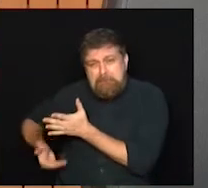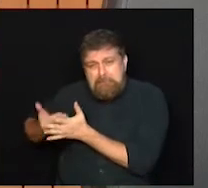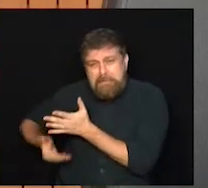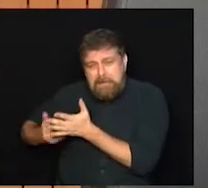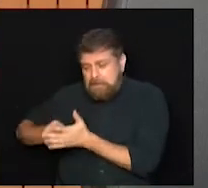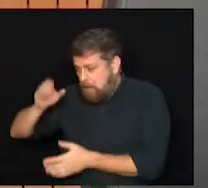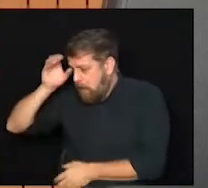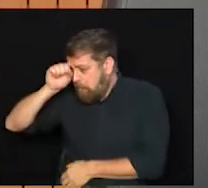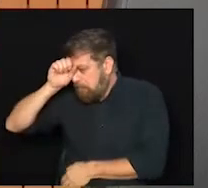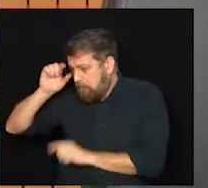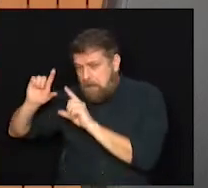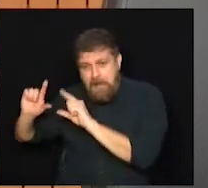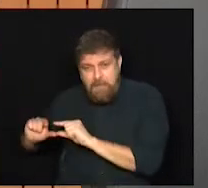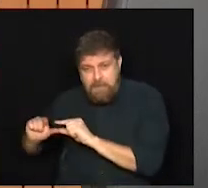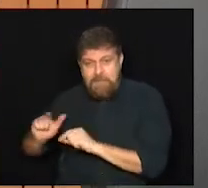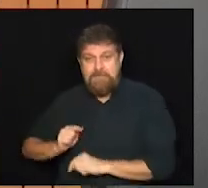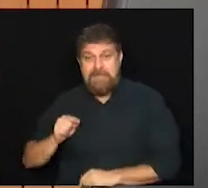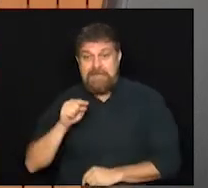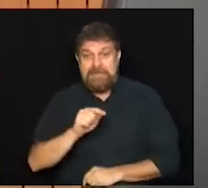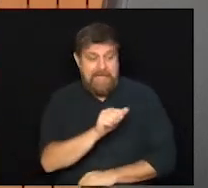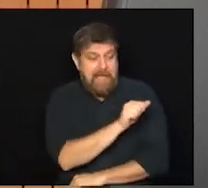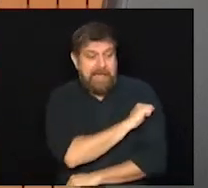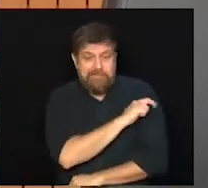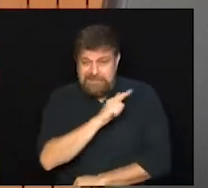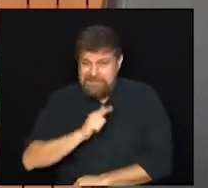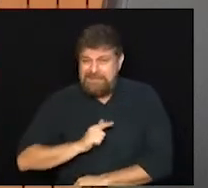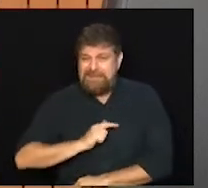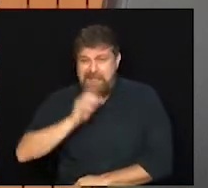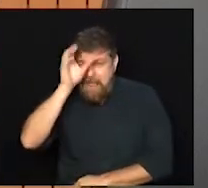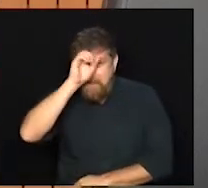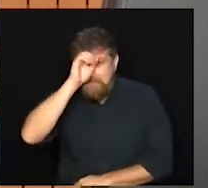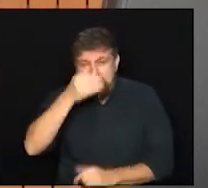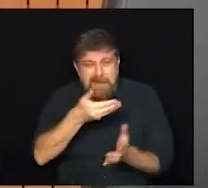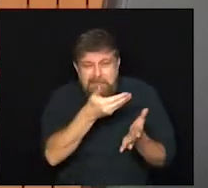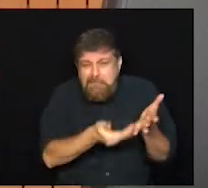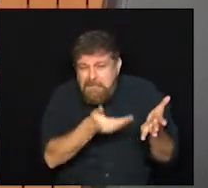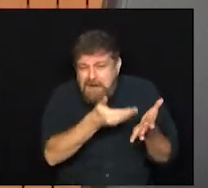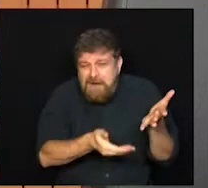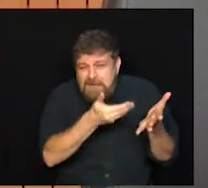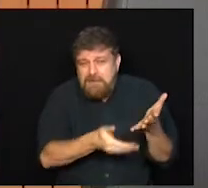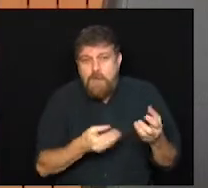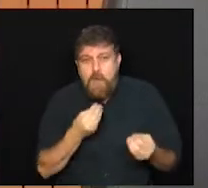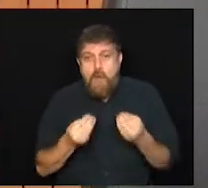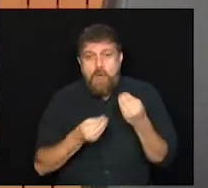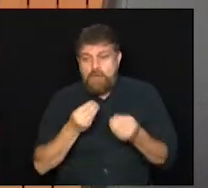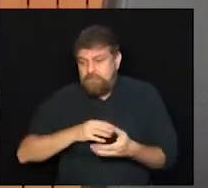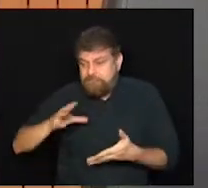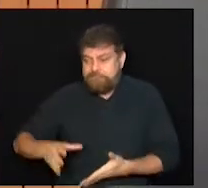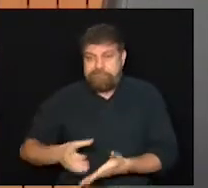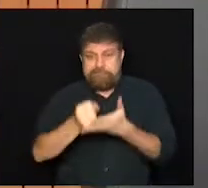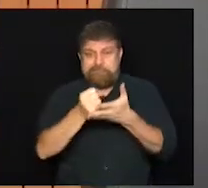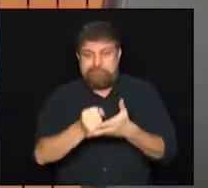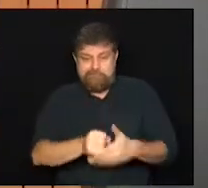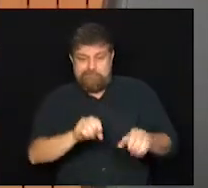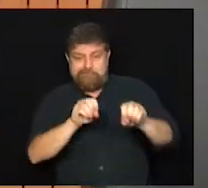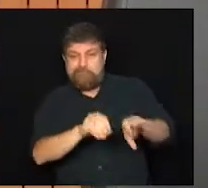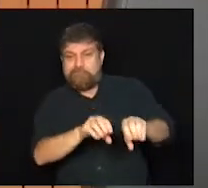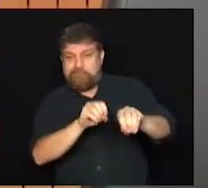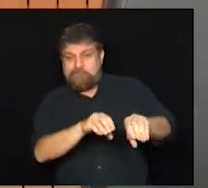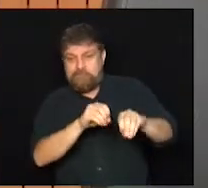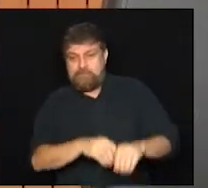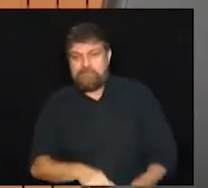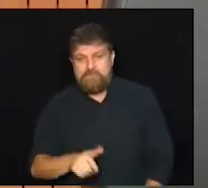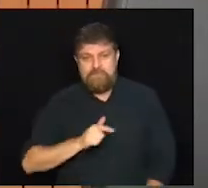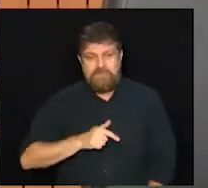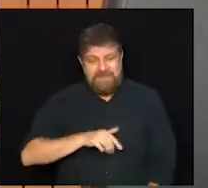Mas outras não. Como recuperar eventual déficit de aprendizagem nos diversos níveis,